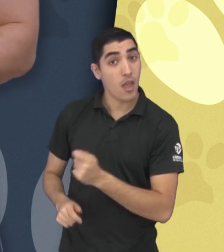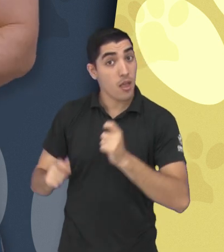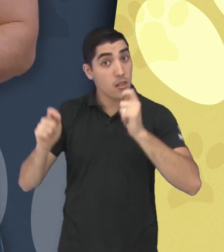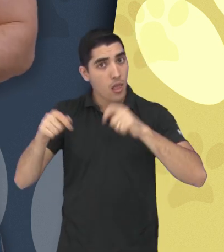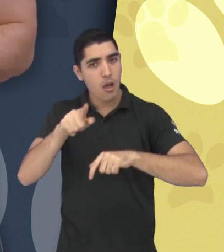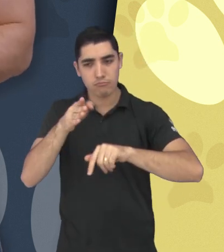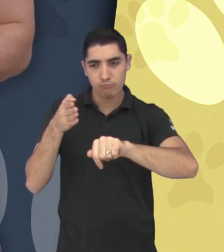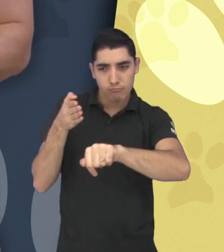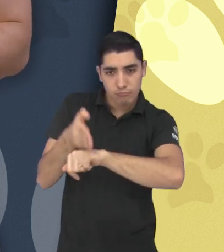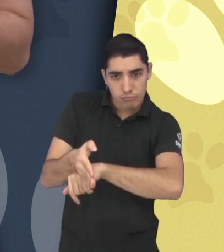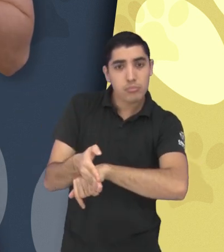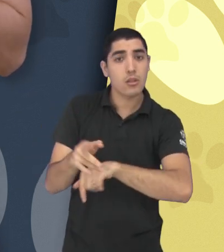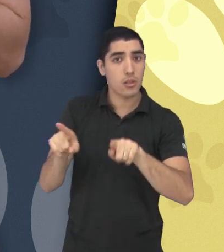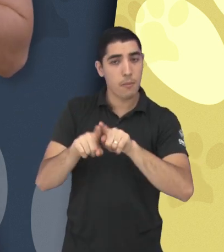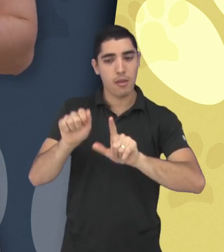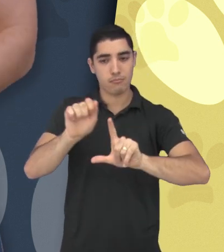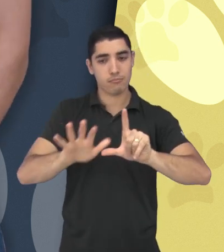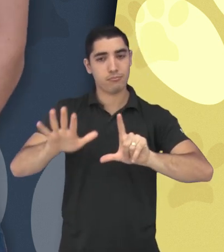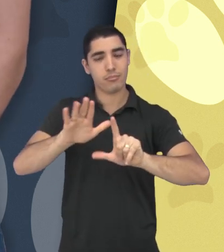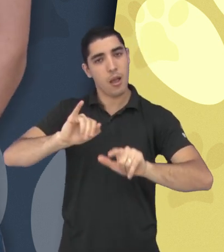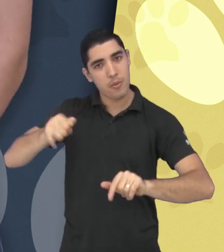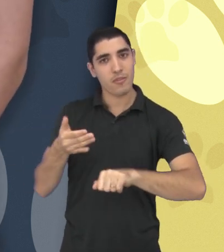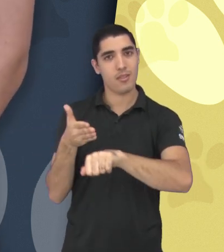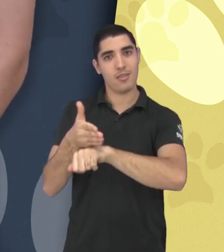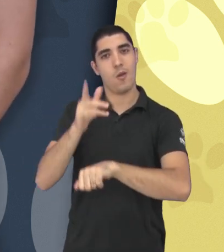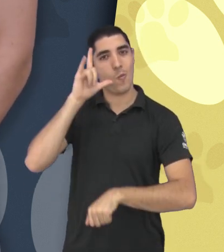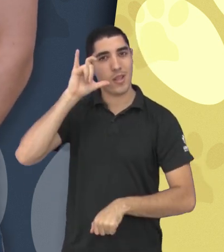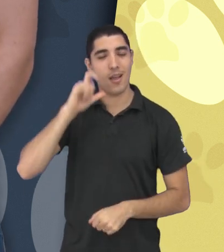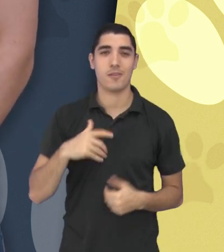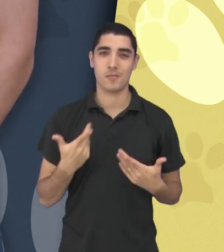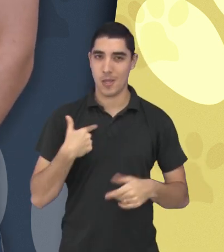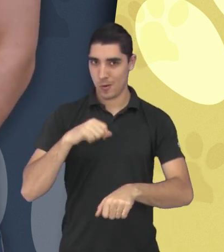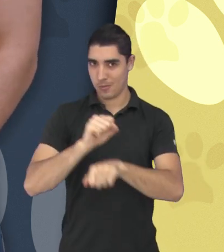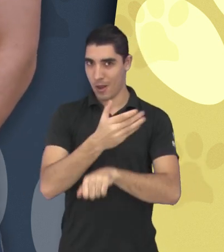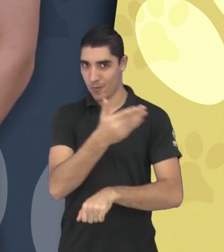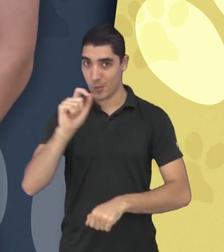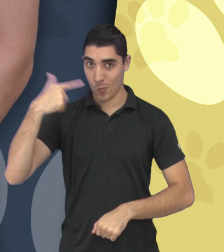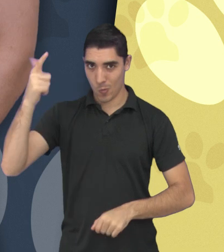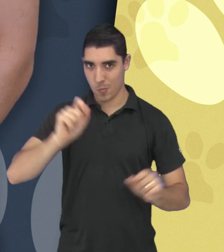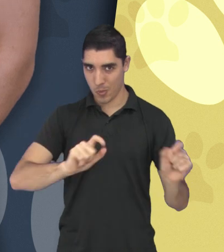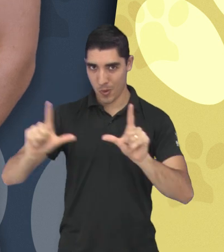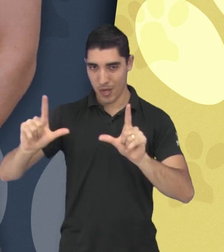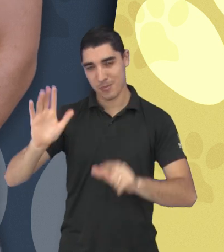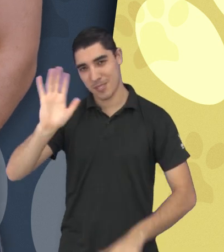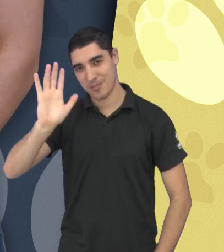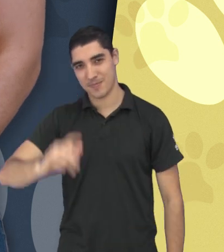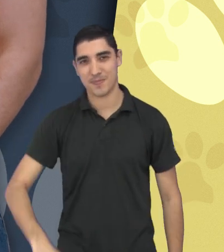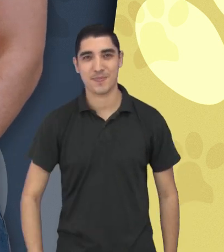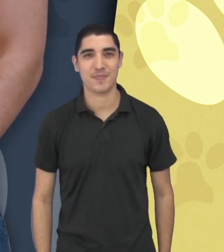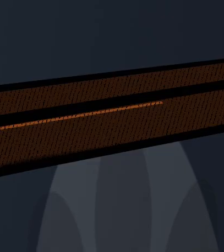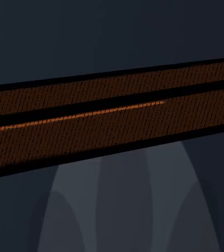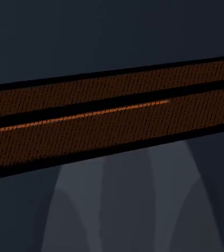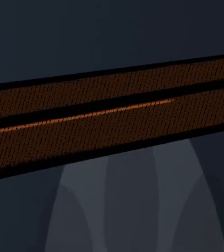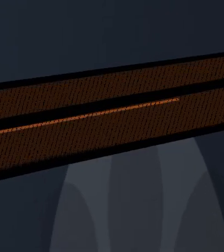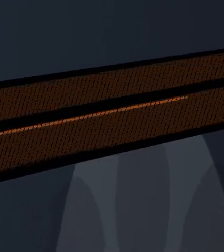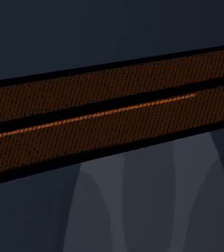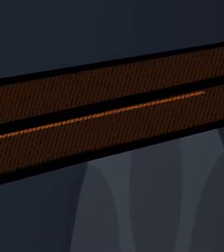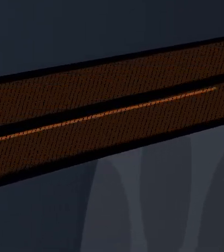@tvcâmarasjc e dá para acessar através deste QR Code que está aqui na sua tela. Te espero no próximo programa. Até lá!